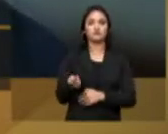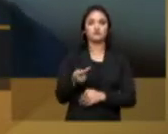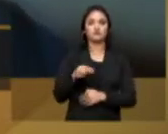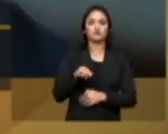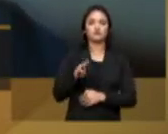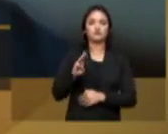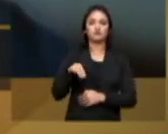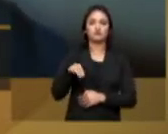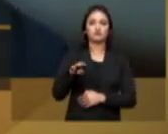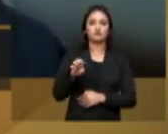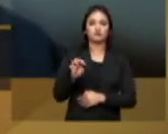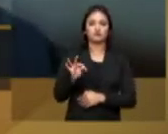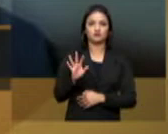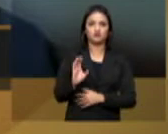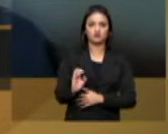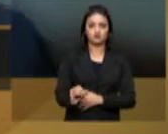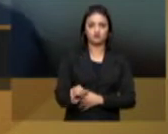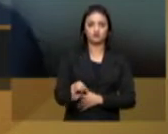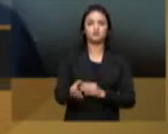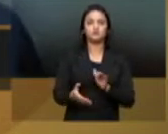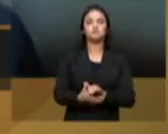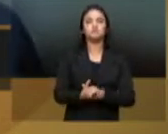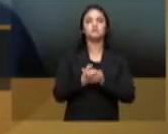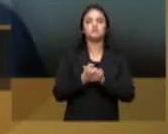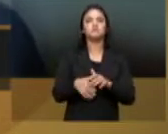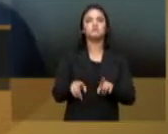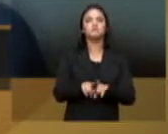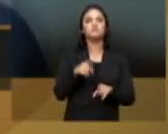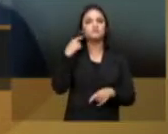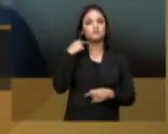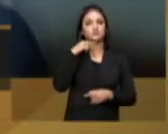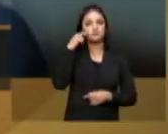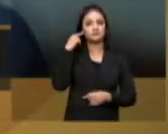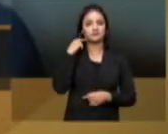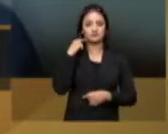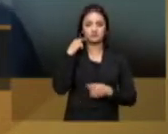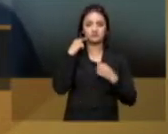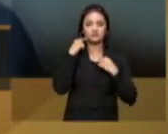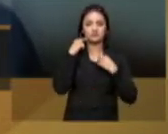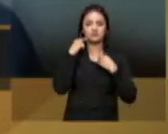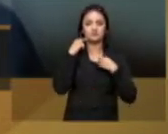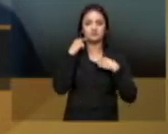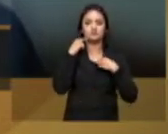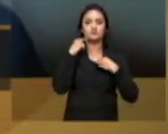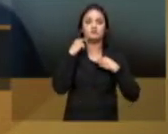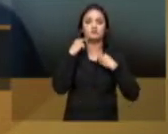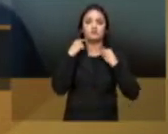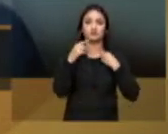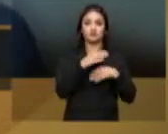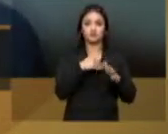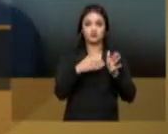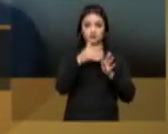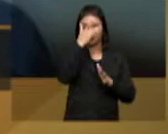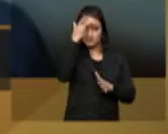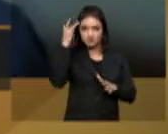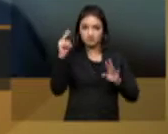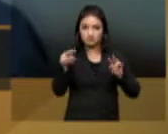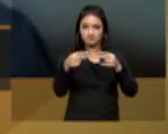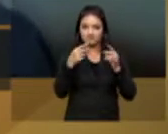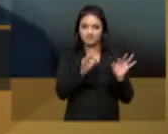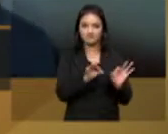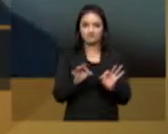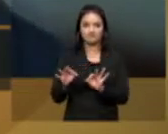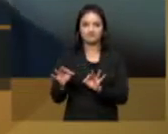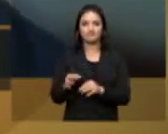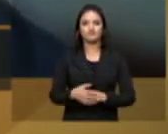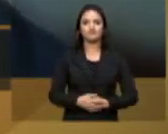Medeiros, senhoras e senhores advogados e todos aqueles que nos acompanham. Em primeiro lugar,